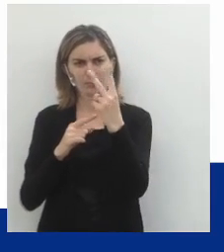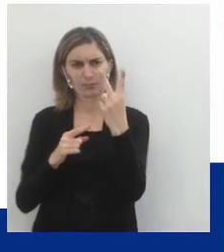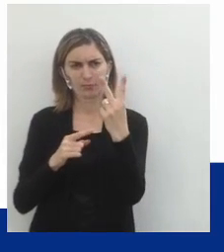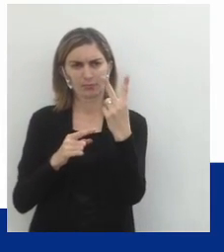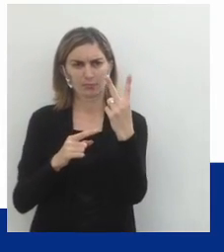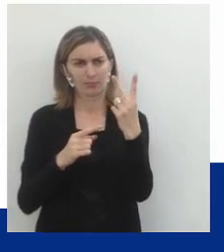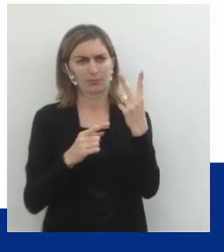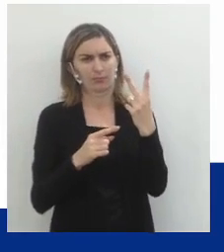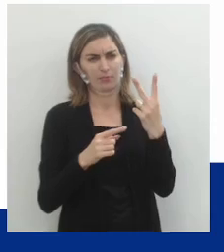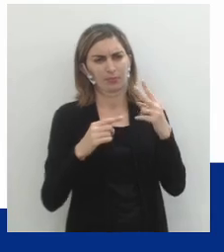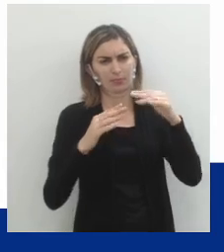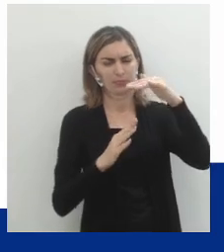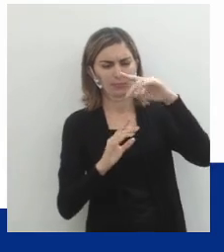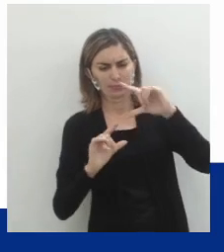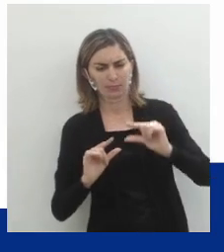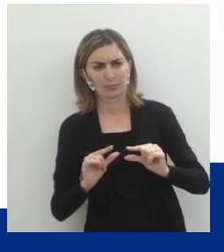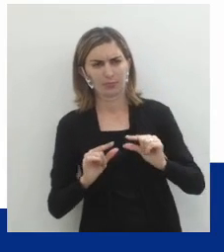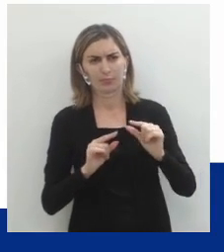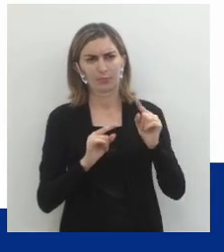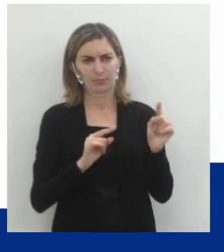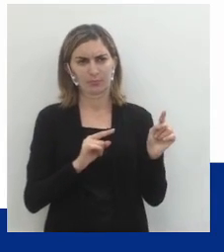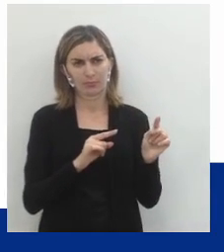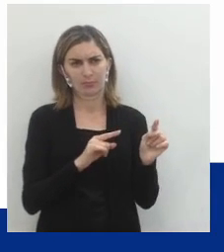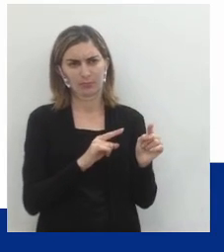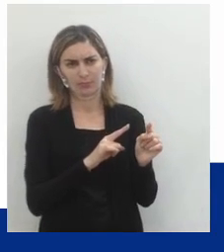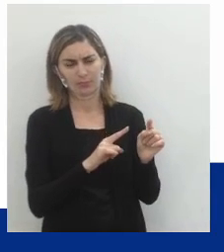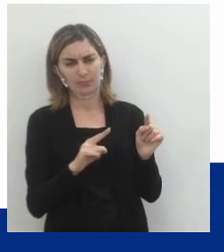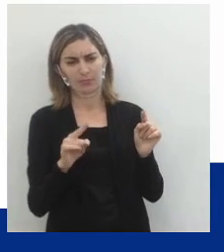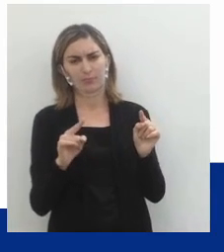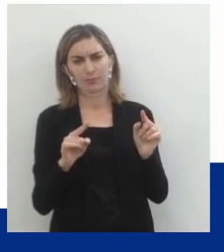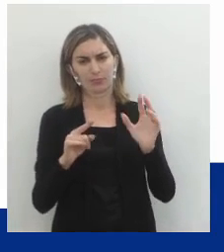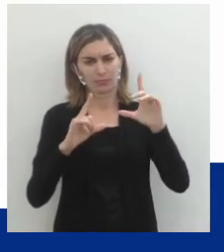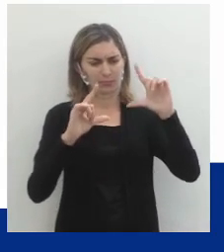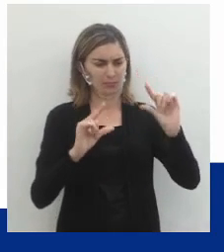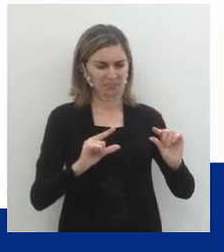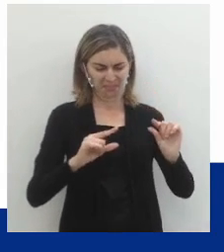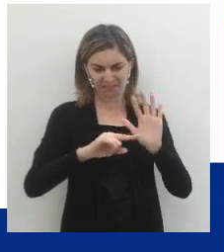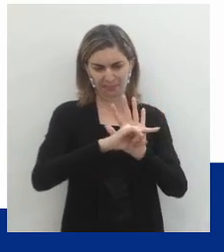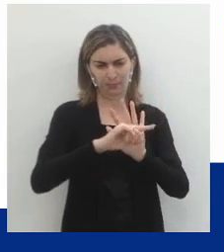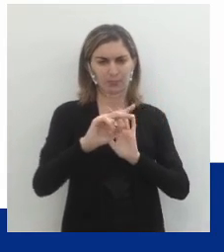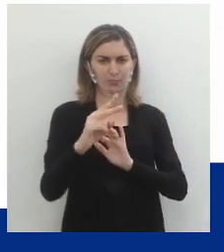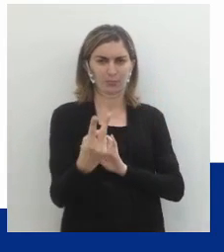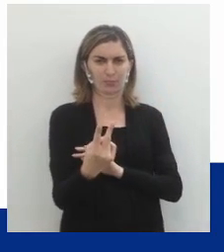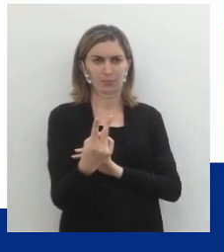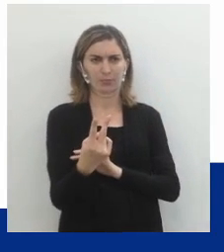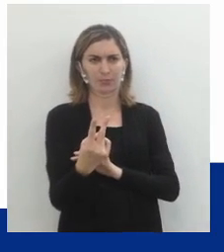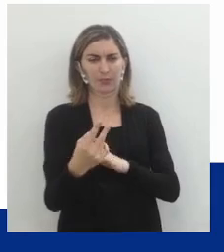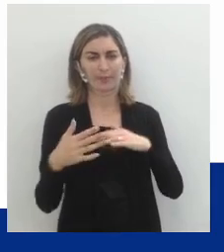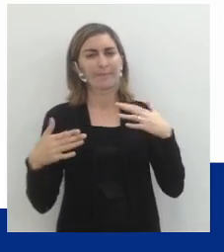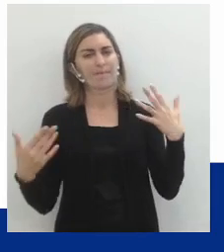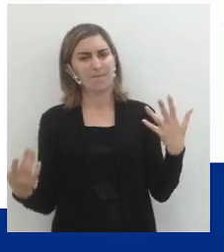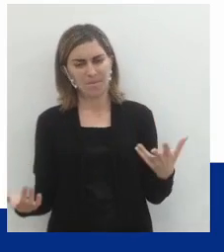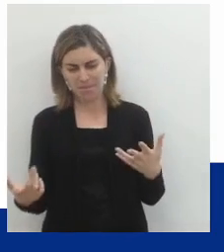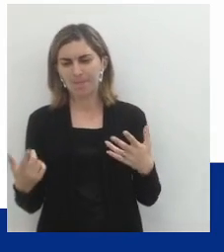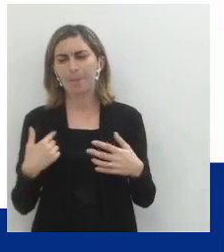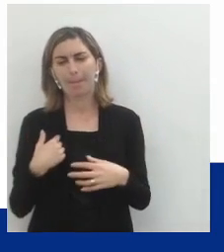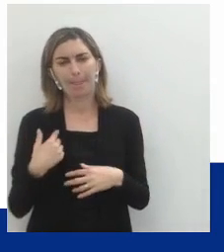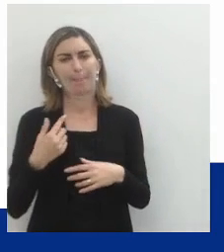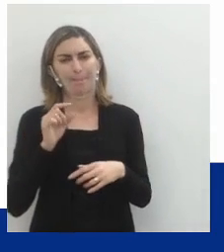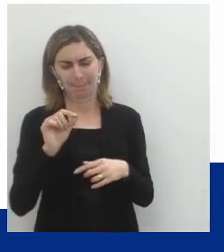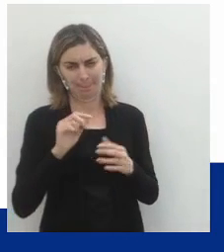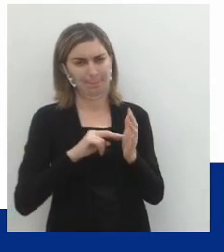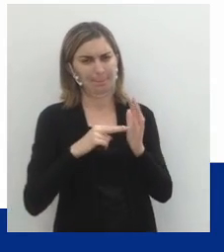E o valor mínimo da função ele vem aqui, ó, para o valor menos 2. Opa! Então, Walter, quer dizer que